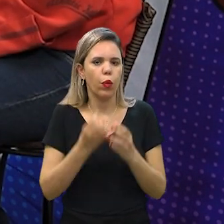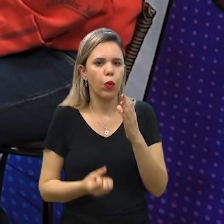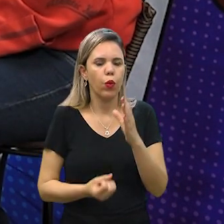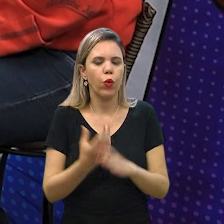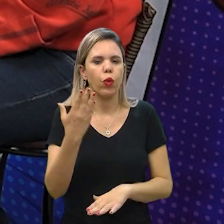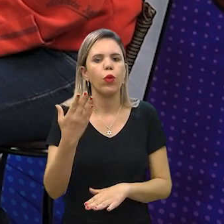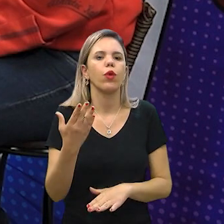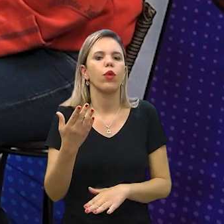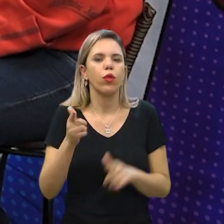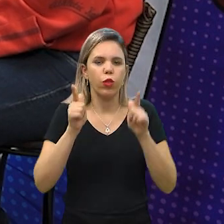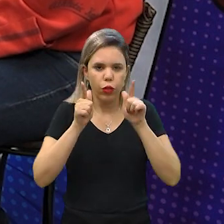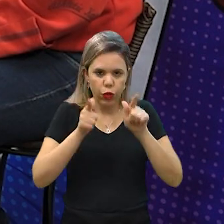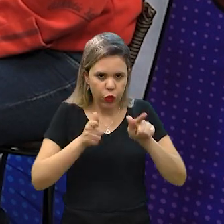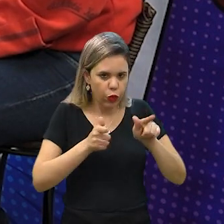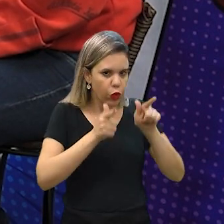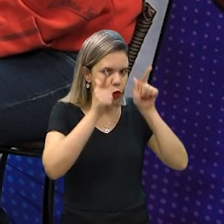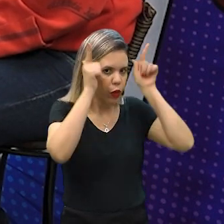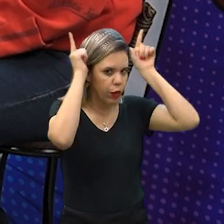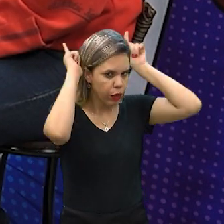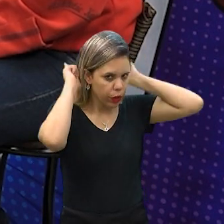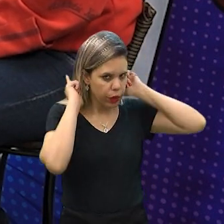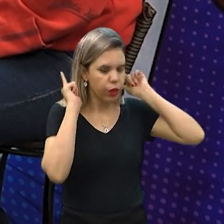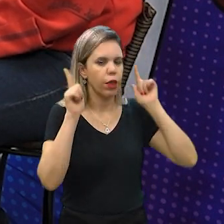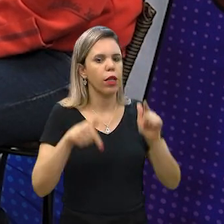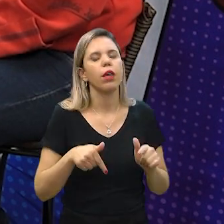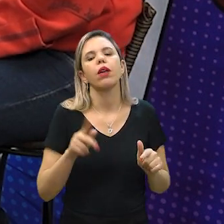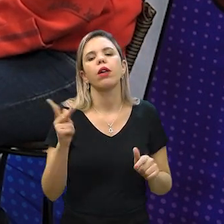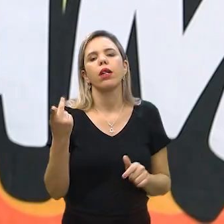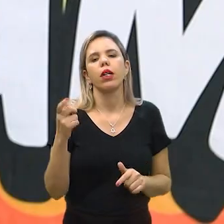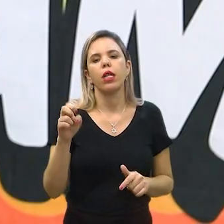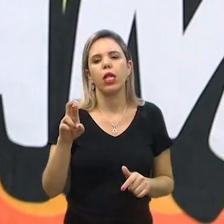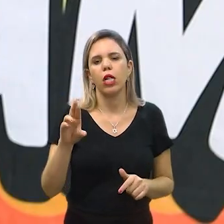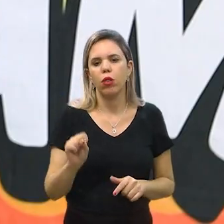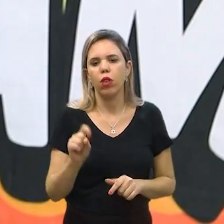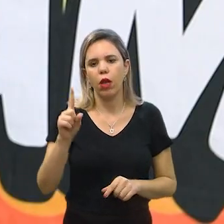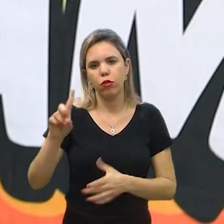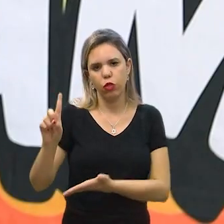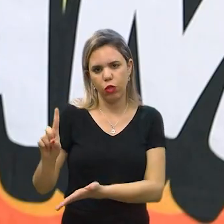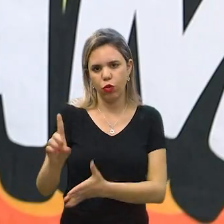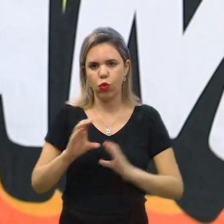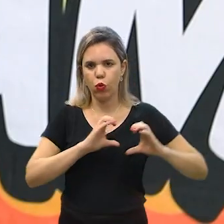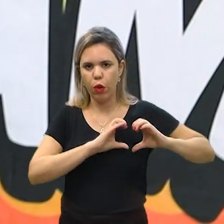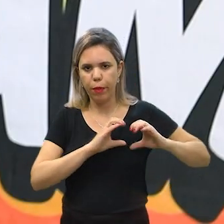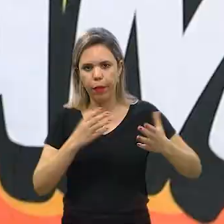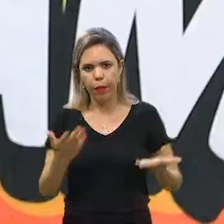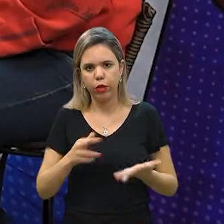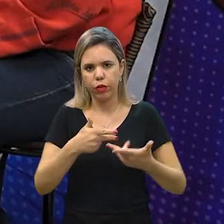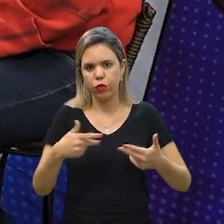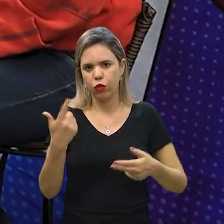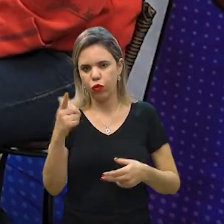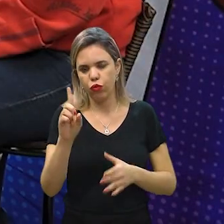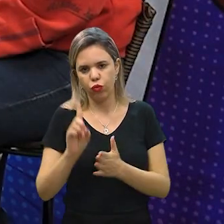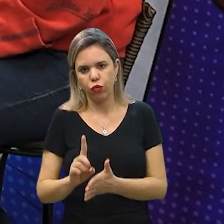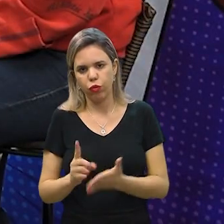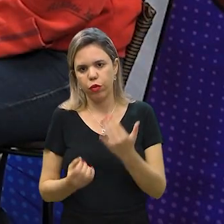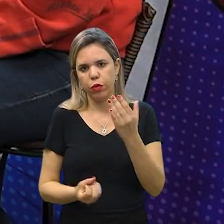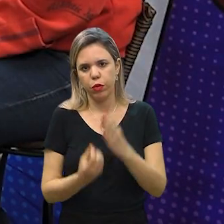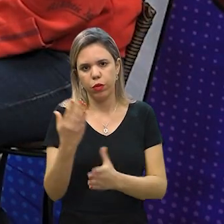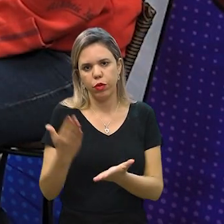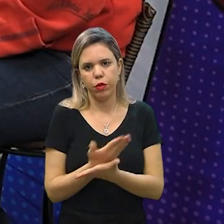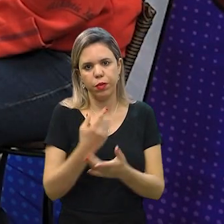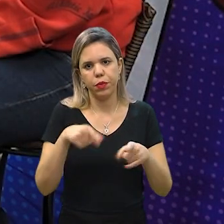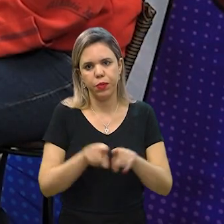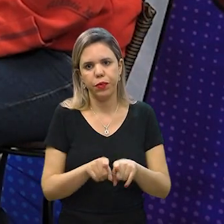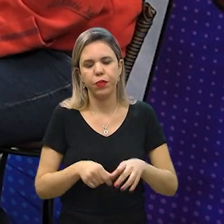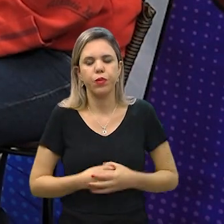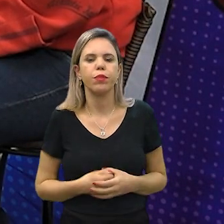Vem da mitologia grega, é tudo mitologia grega. Eros é o deus do amor, e tem vários outros deuses aparecendo no livro